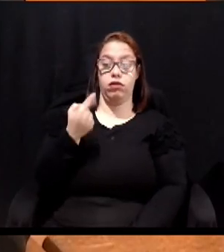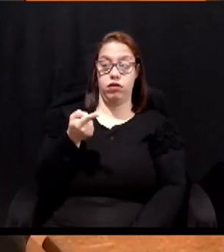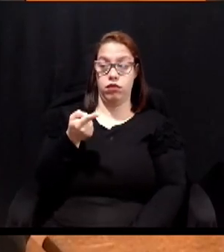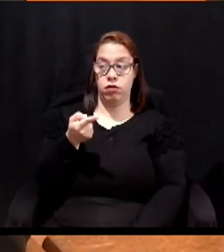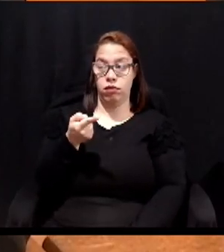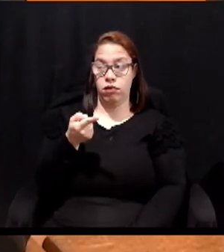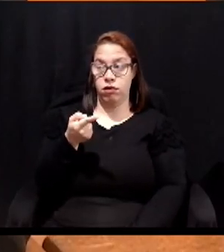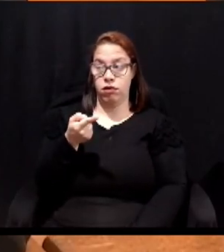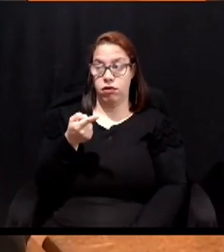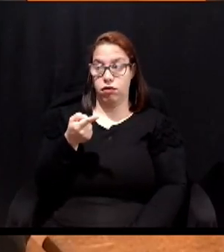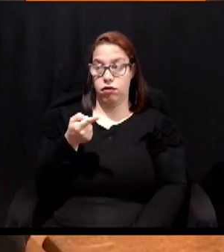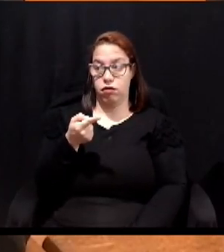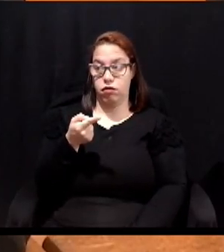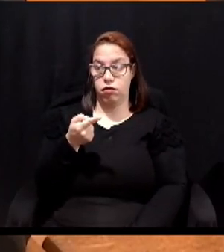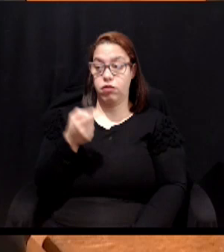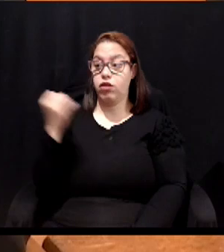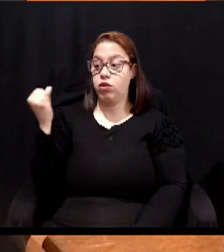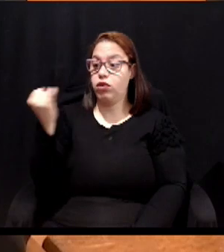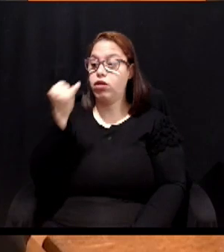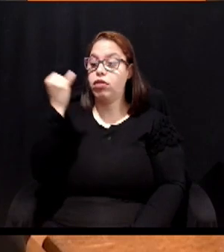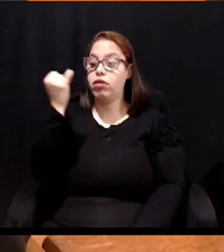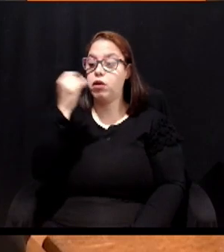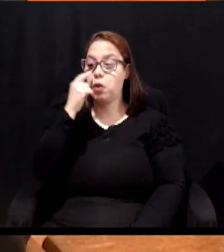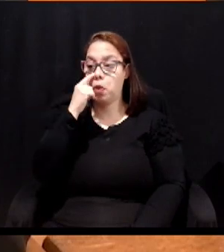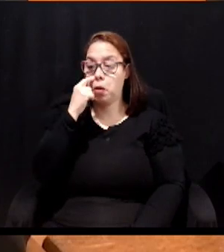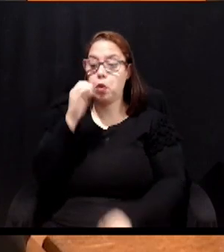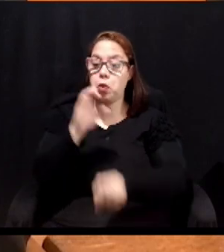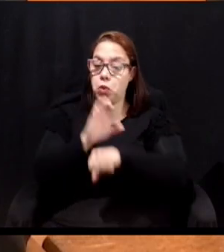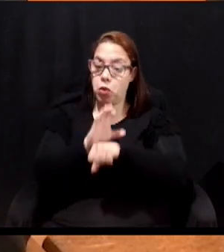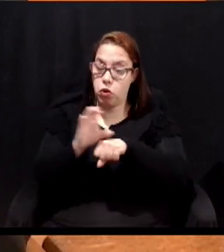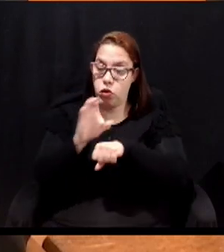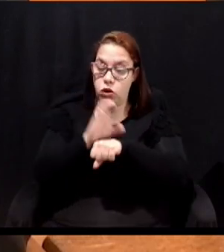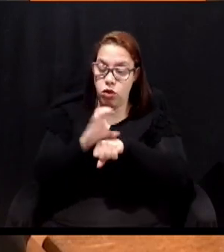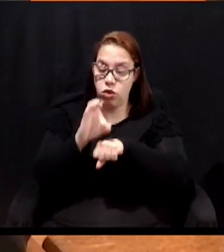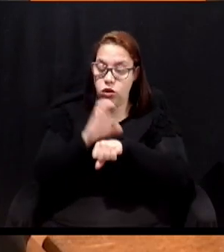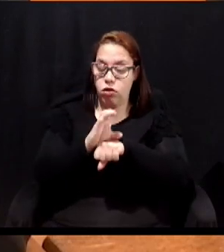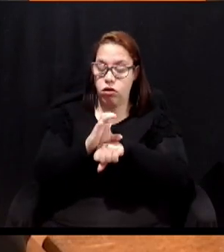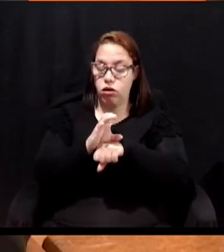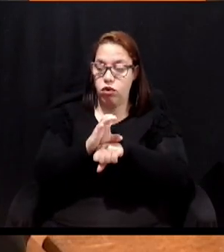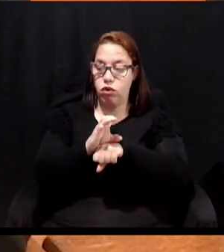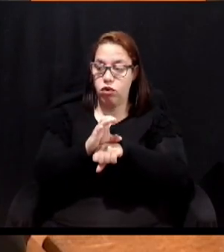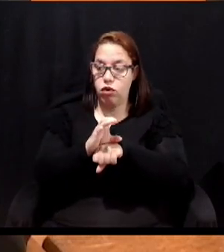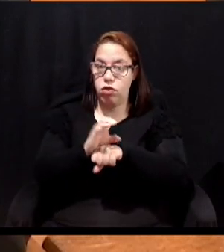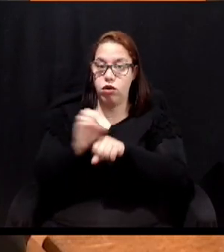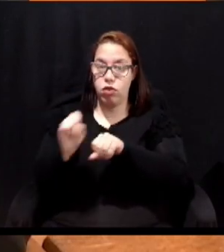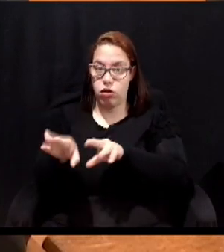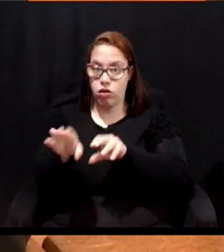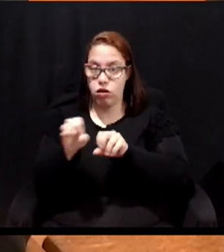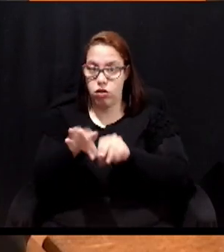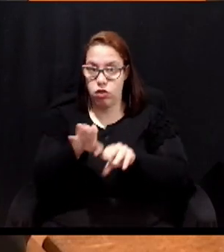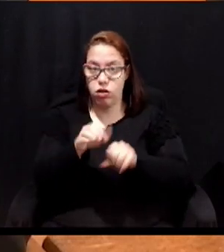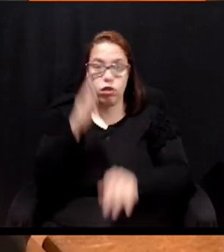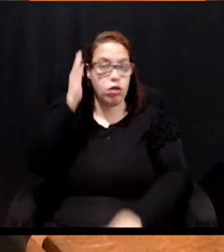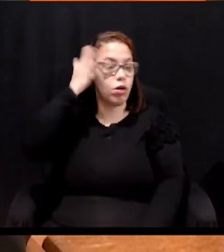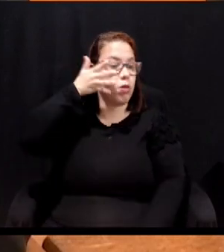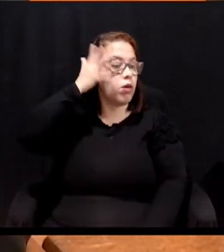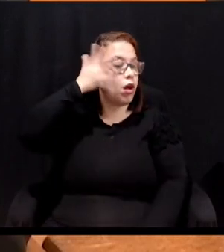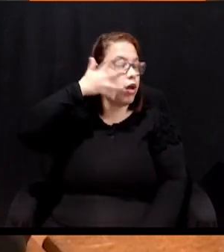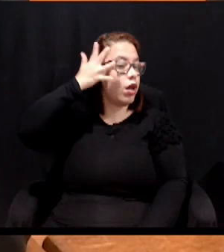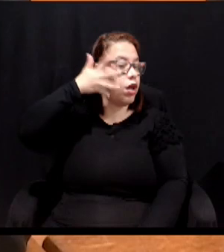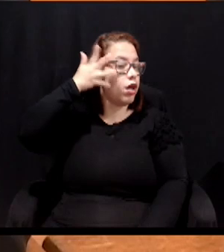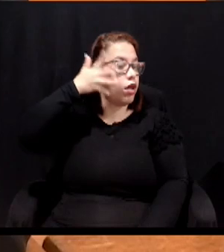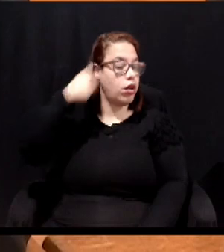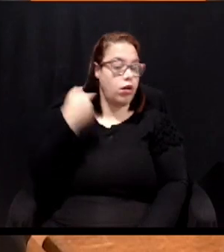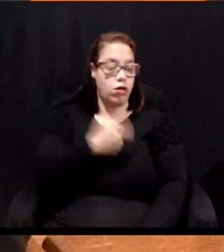coisa importante são os cursos e as aulas, palestras que a nossa